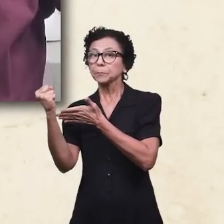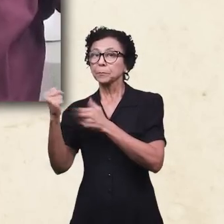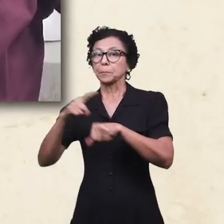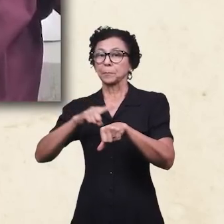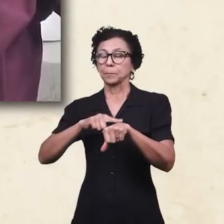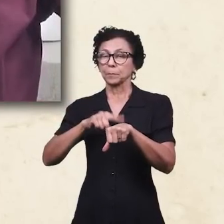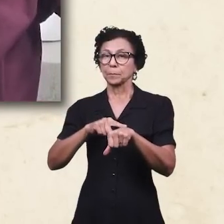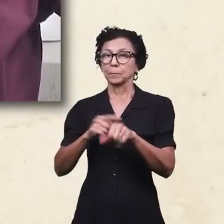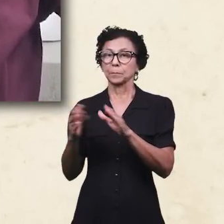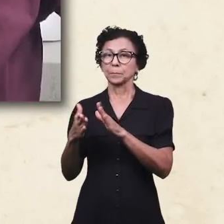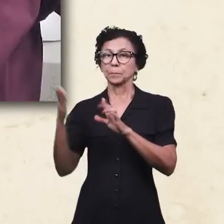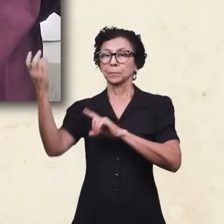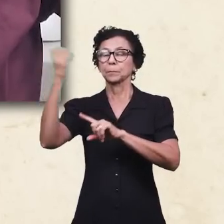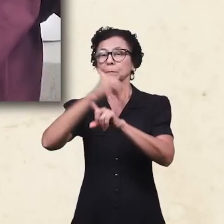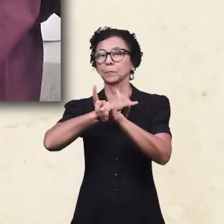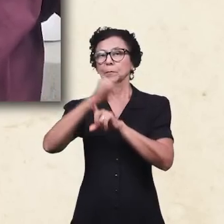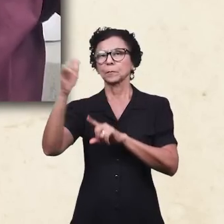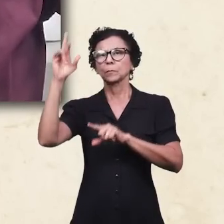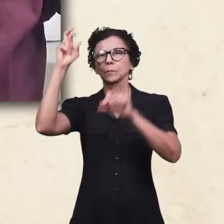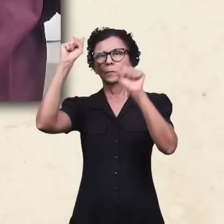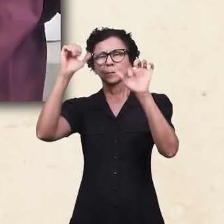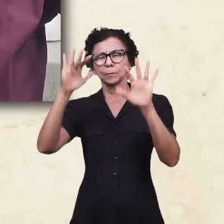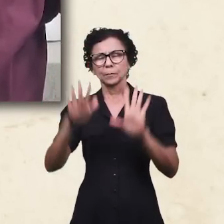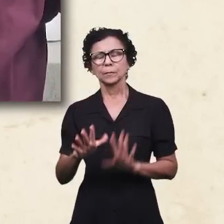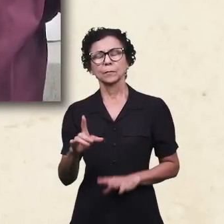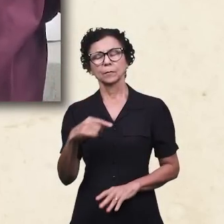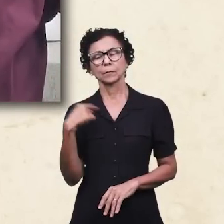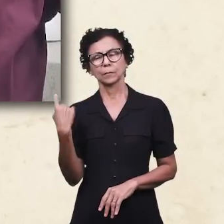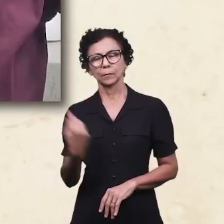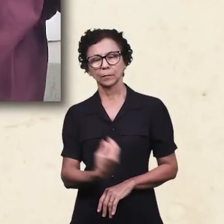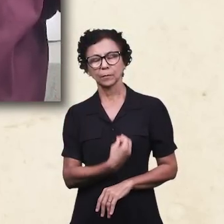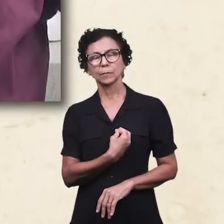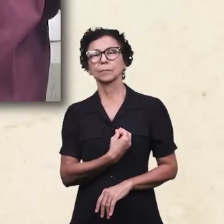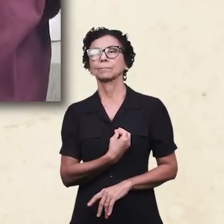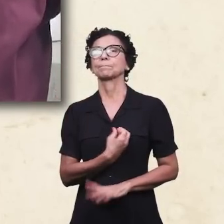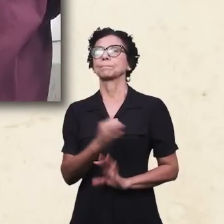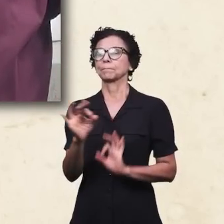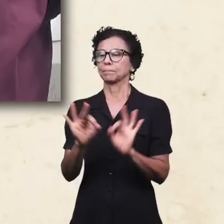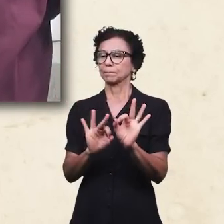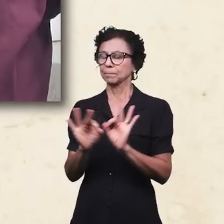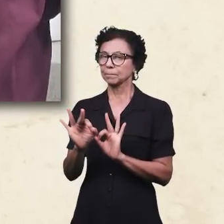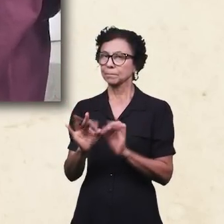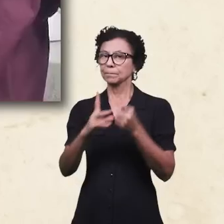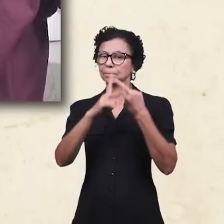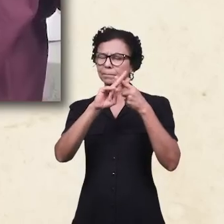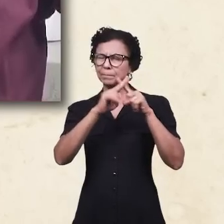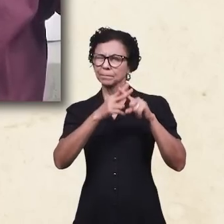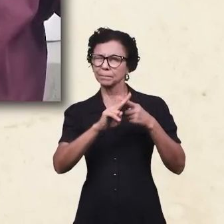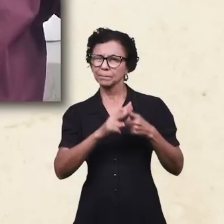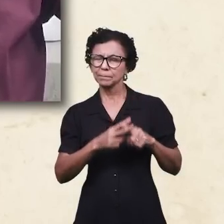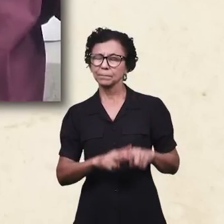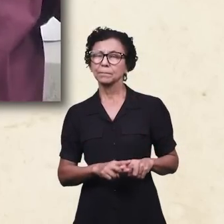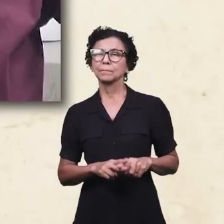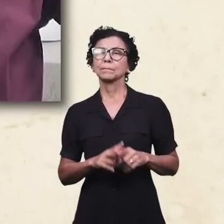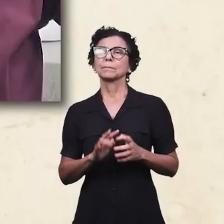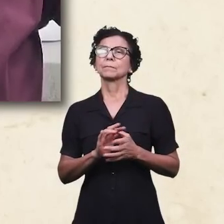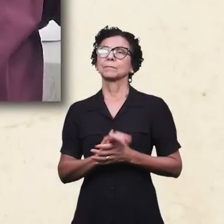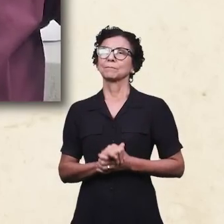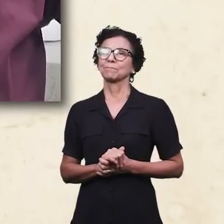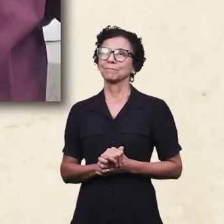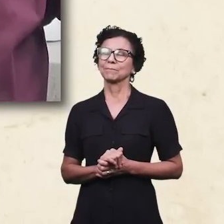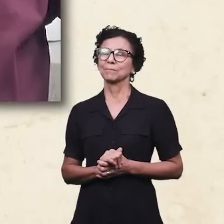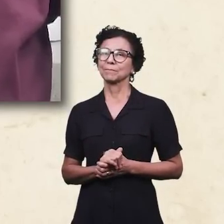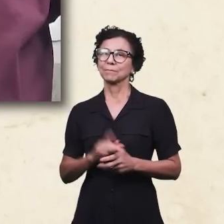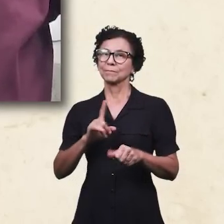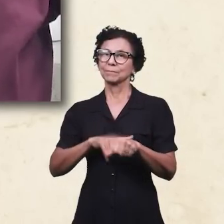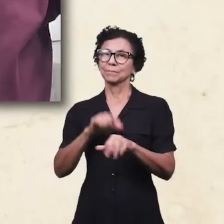E nesse momento profético, o Senhor tem abençoado as nossas vidas, nos preparando, aperfeiçoando a doutrina na nossa